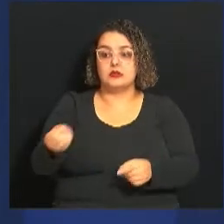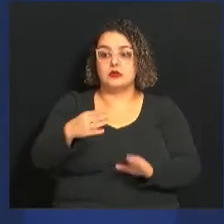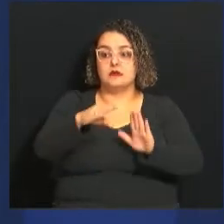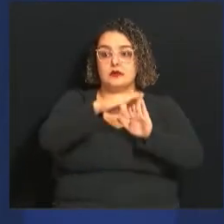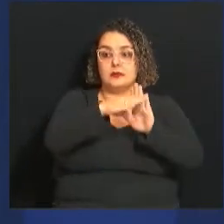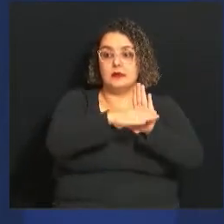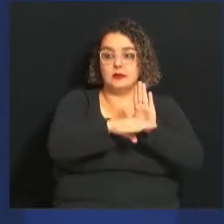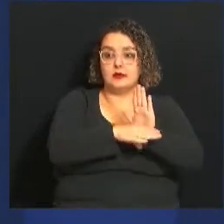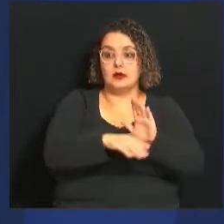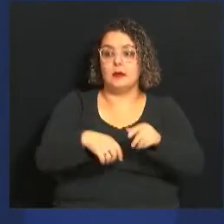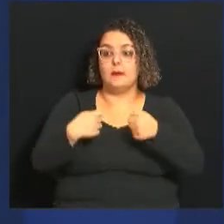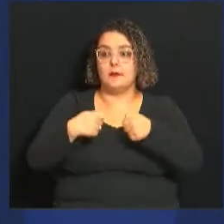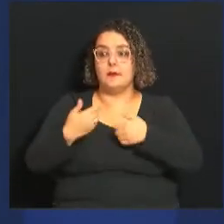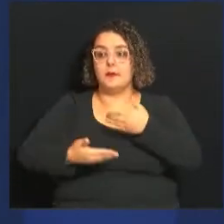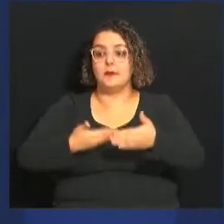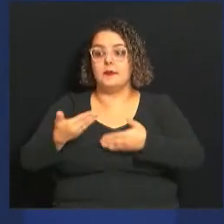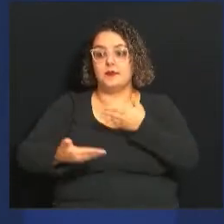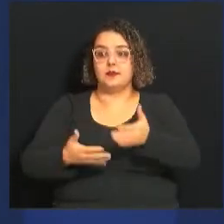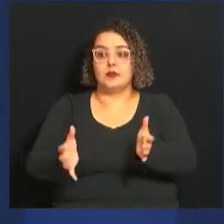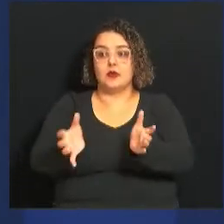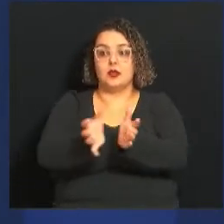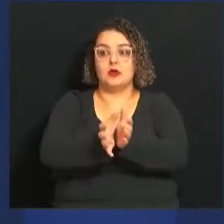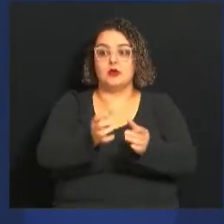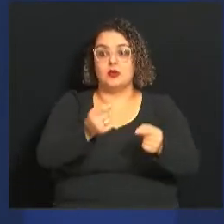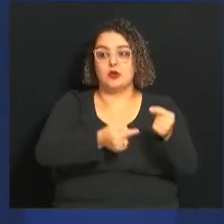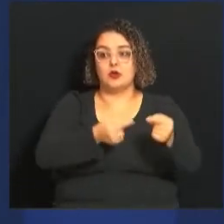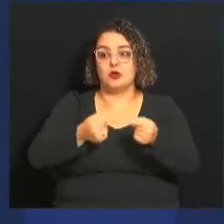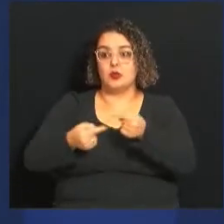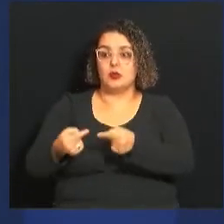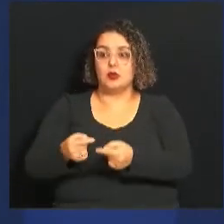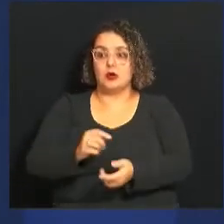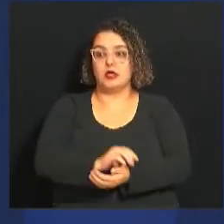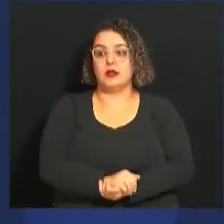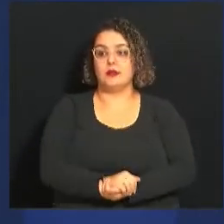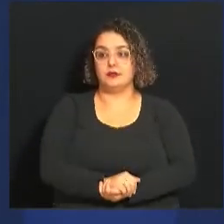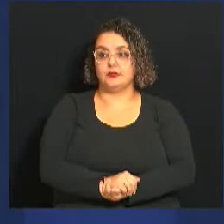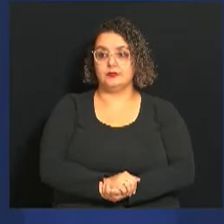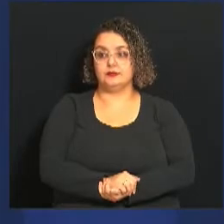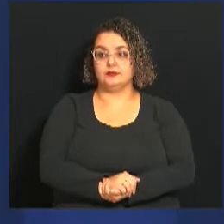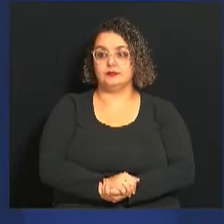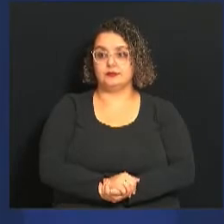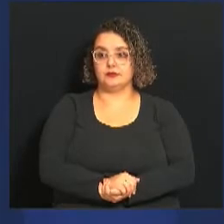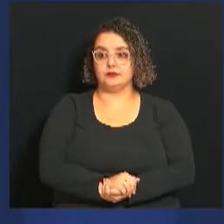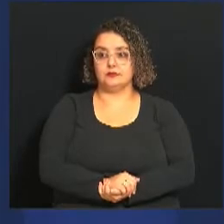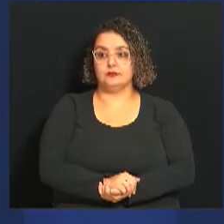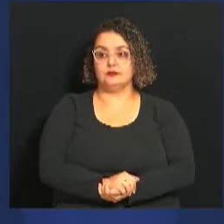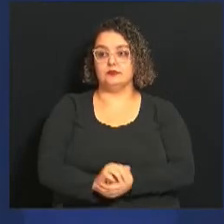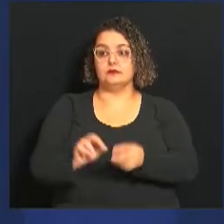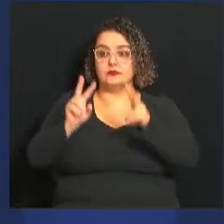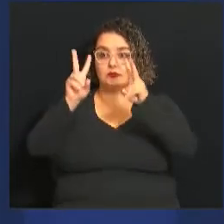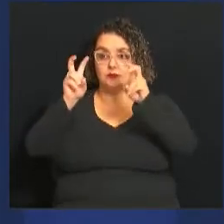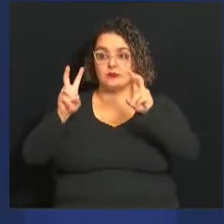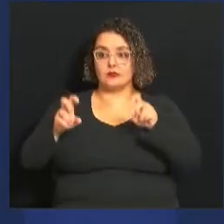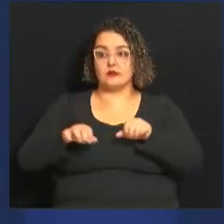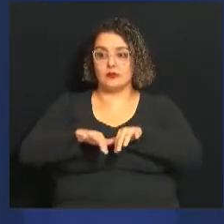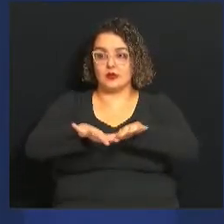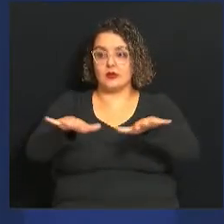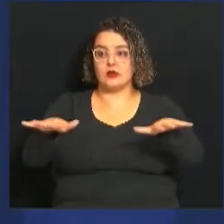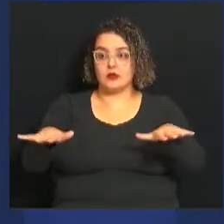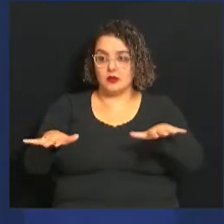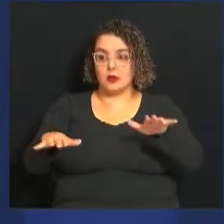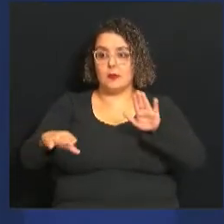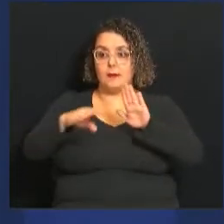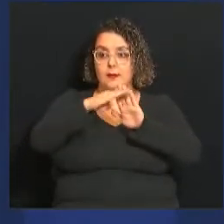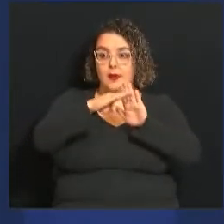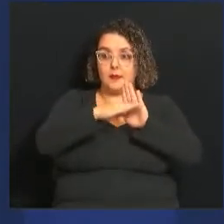ser tratadas. A nossa comissão debate, né? A gente colocou uma temática de forma ampla, né? Pautando